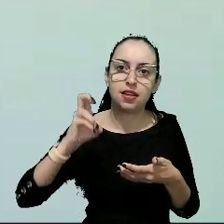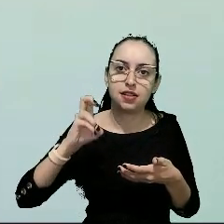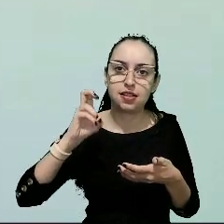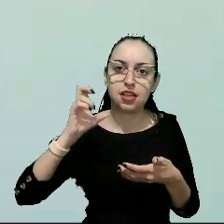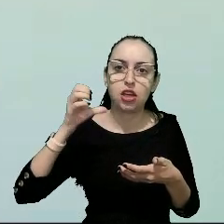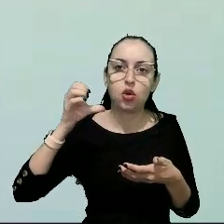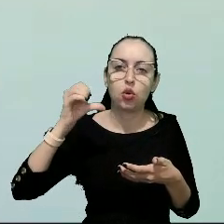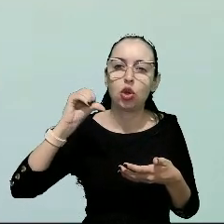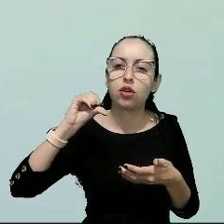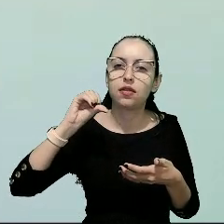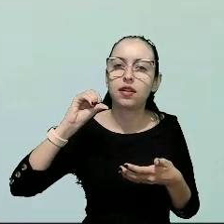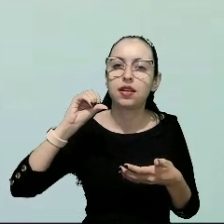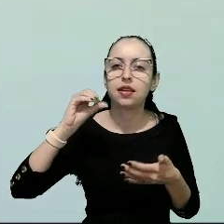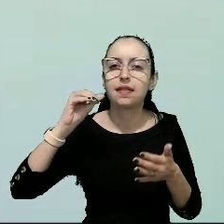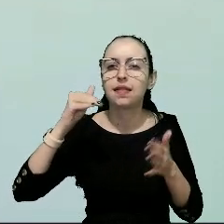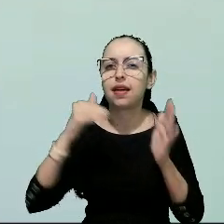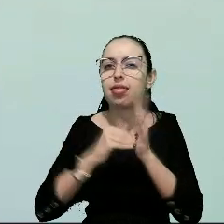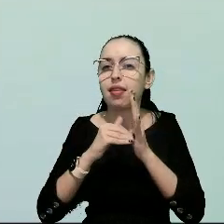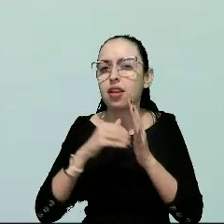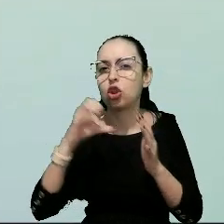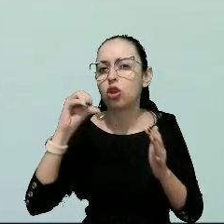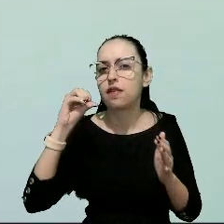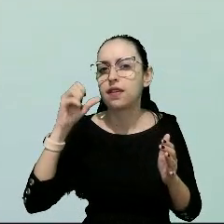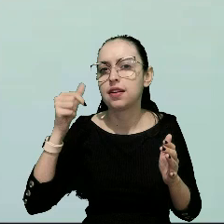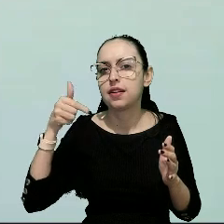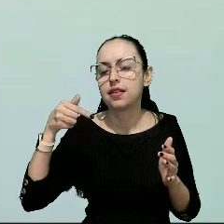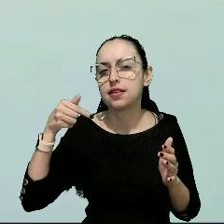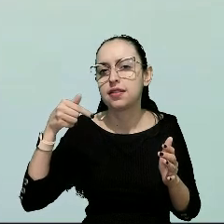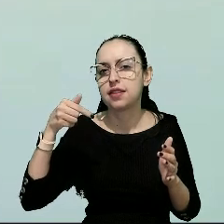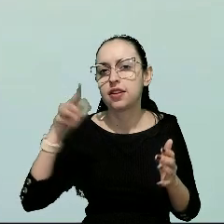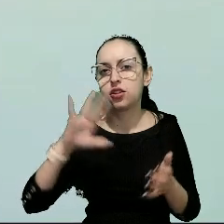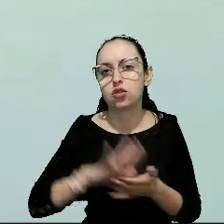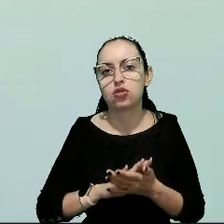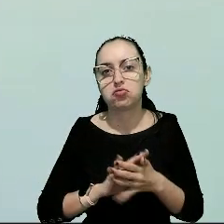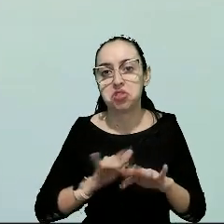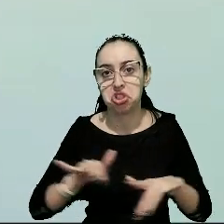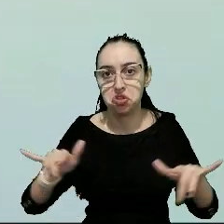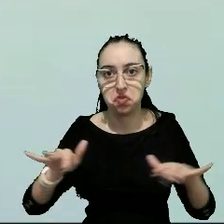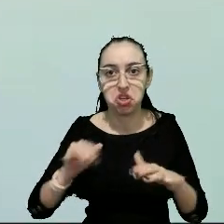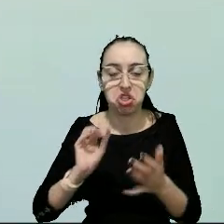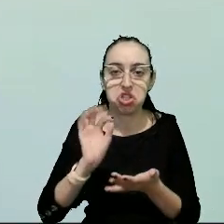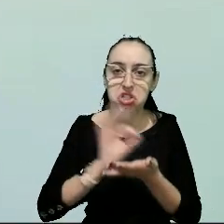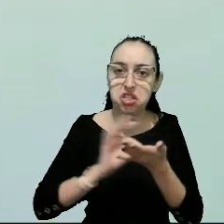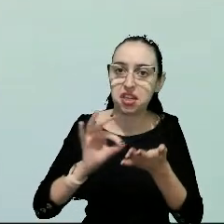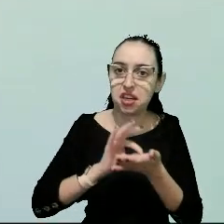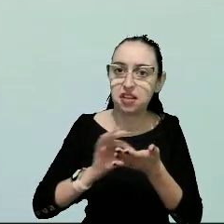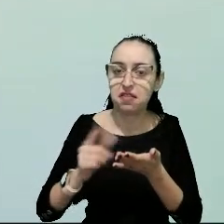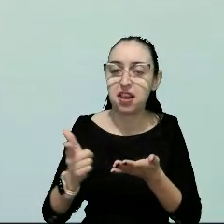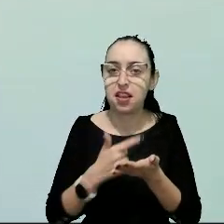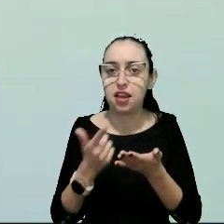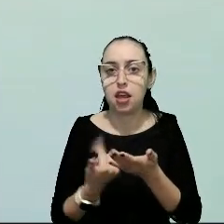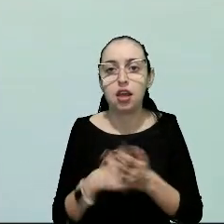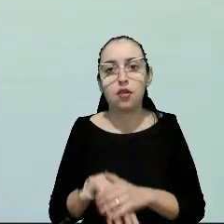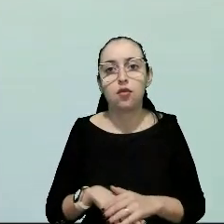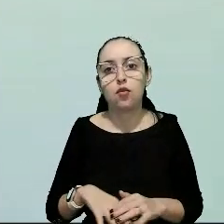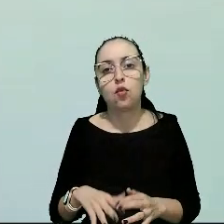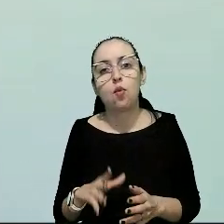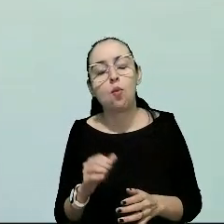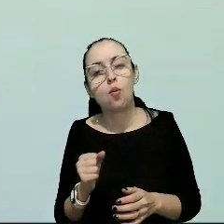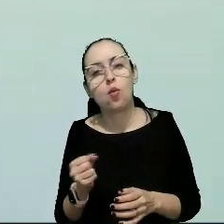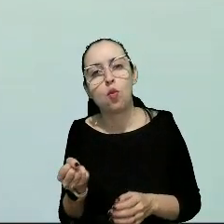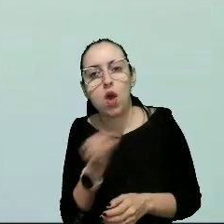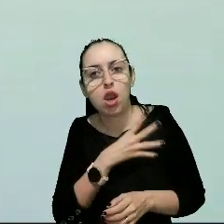95, 96, 97, 98 anos que estão escrevendo livros, que estão tocando piano, que estão aprendendo